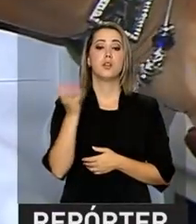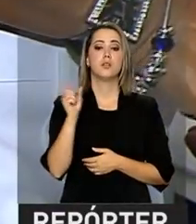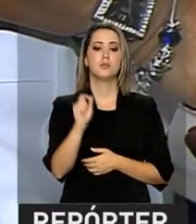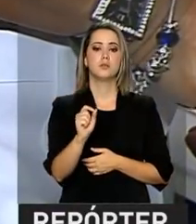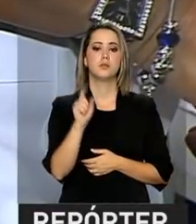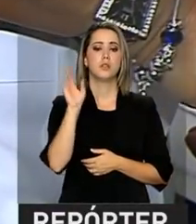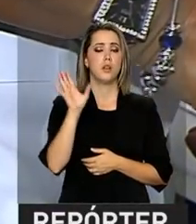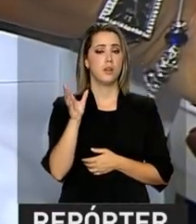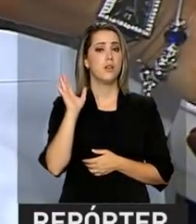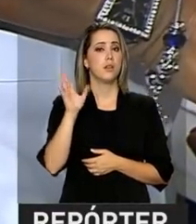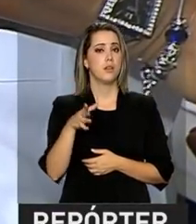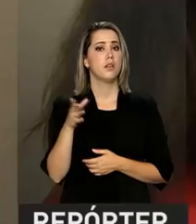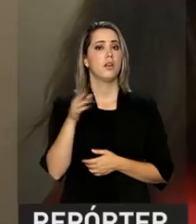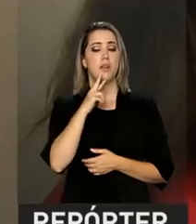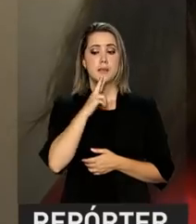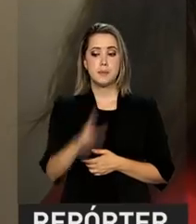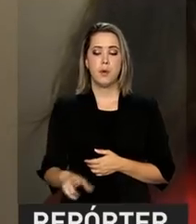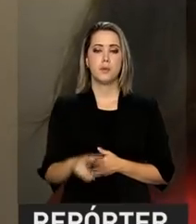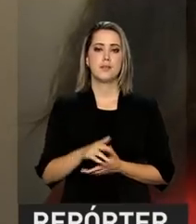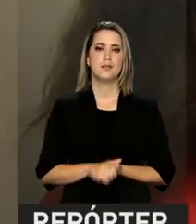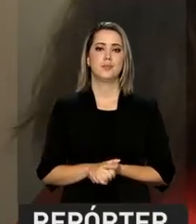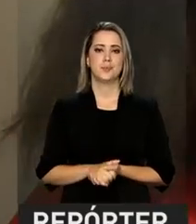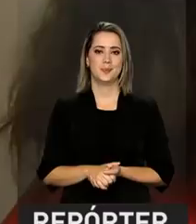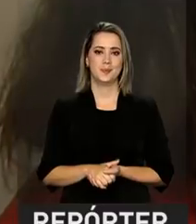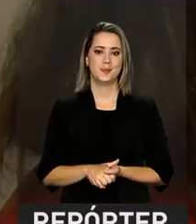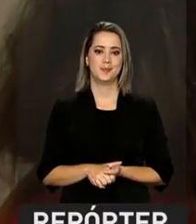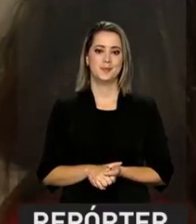o povo em geral quer, é resultado.